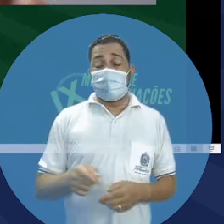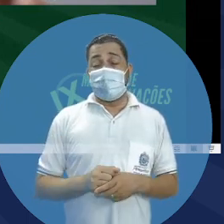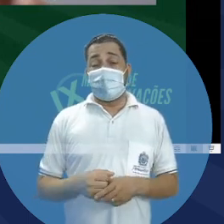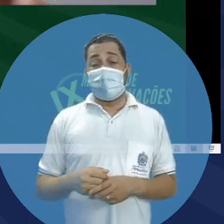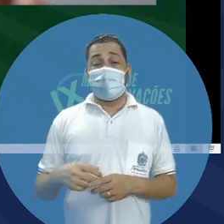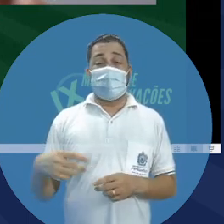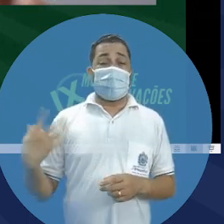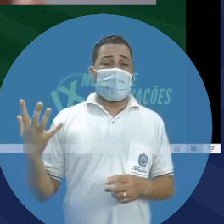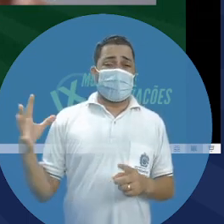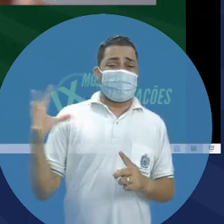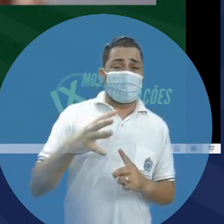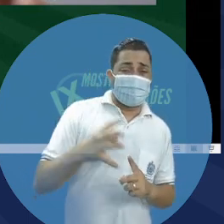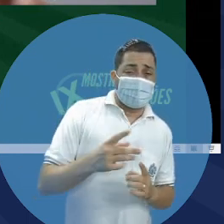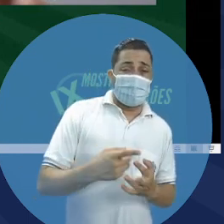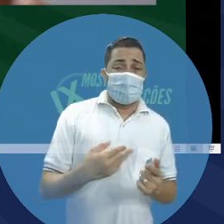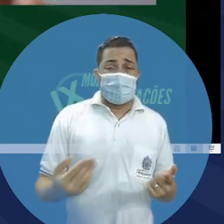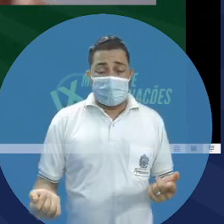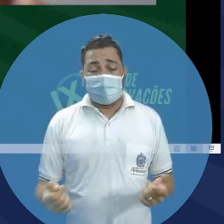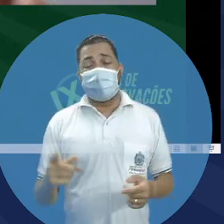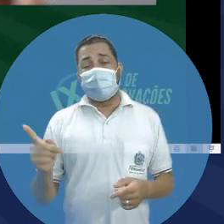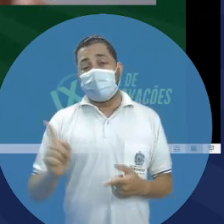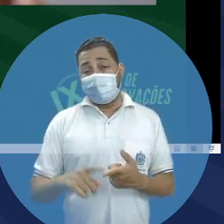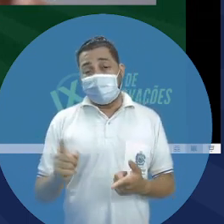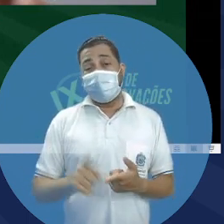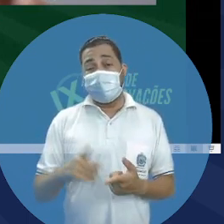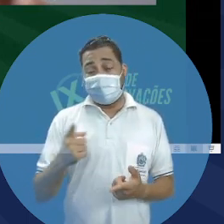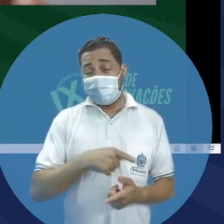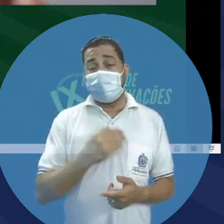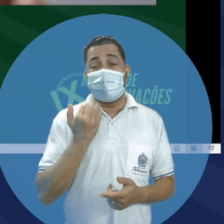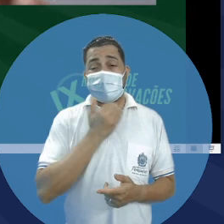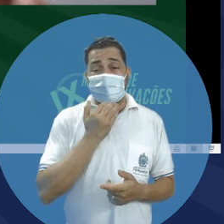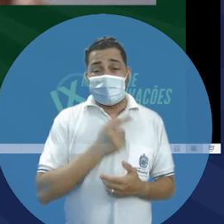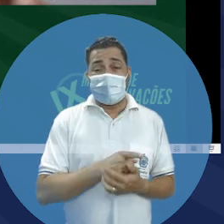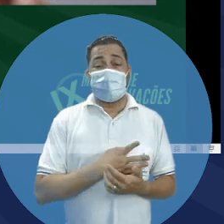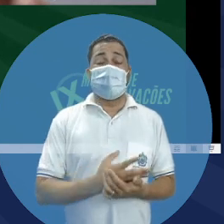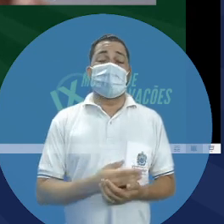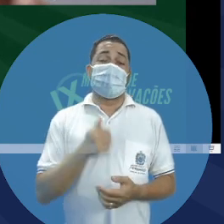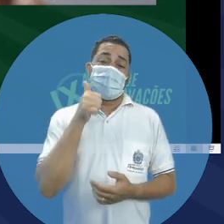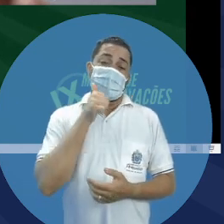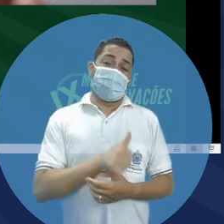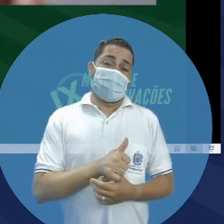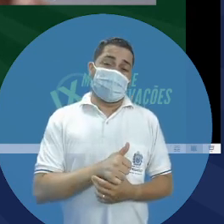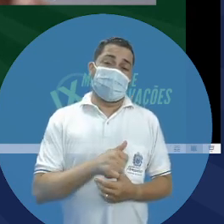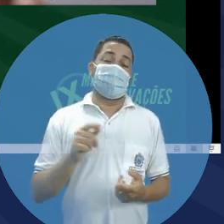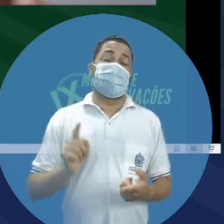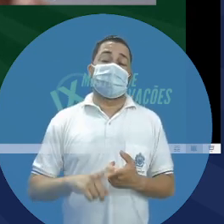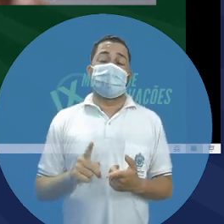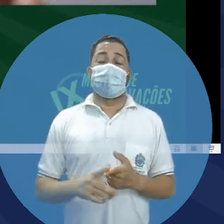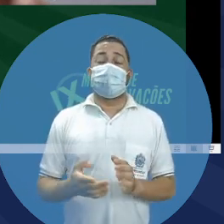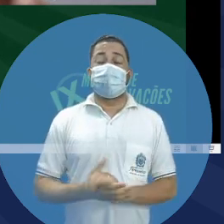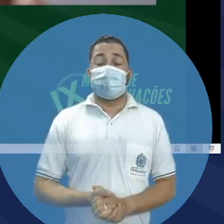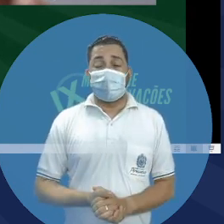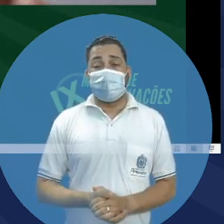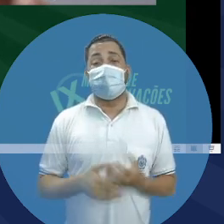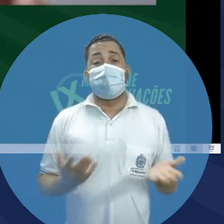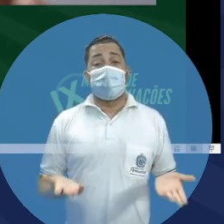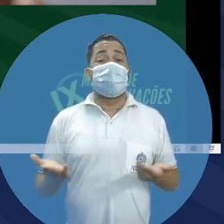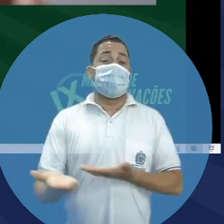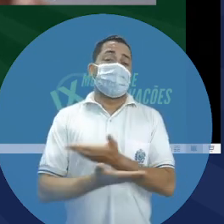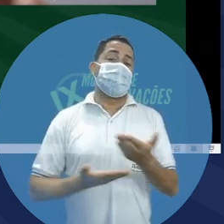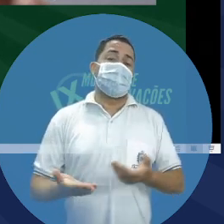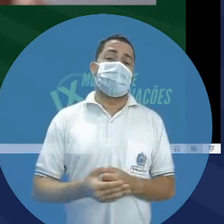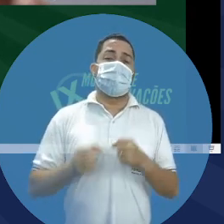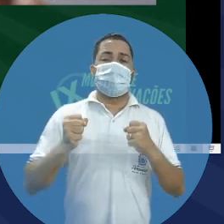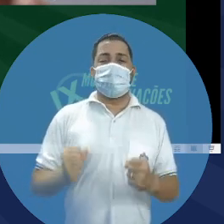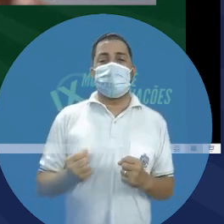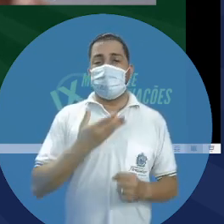que também são consideradas vulneráveis, tanto quanto as mulheres. Essa relação de poder